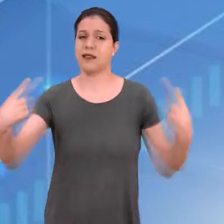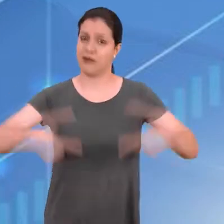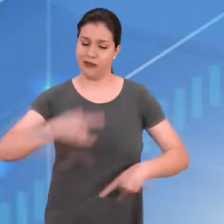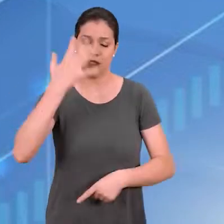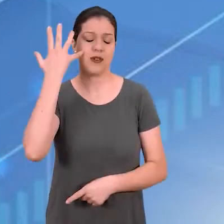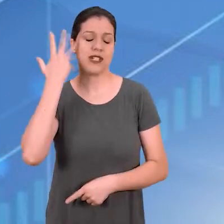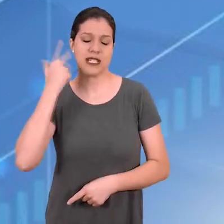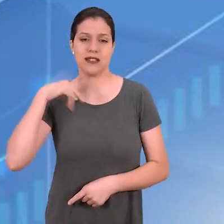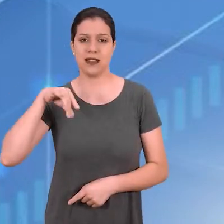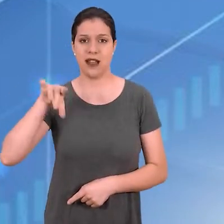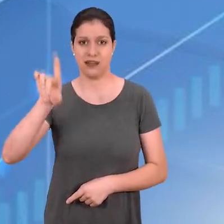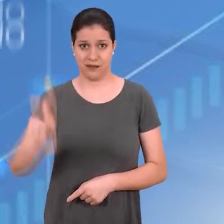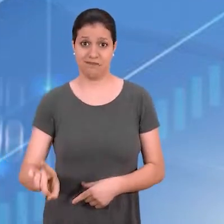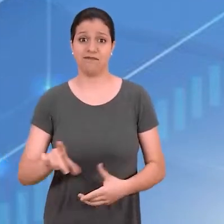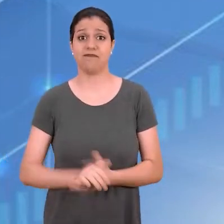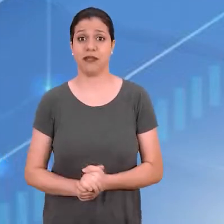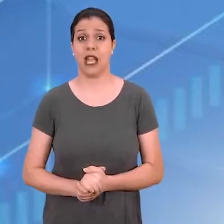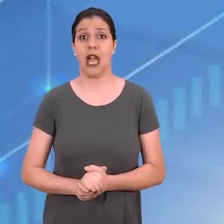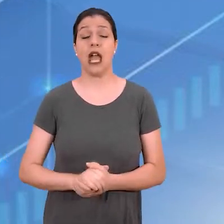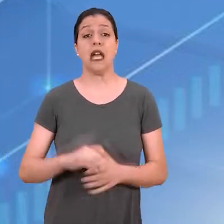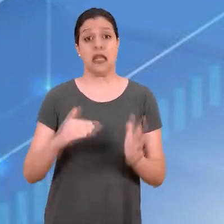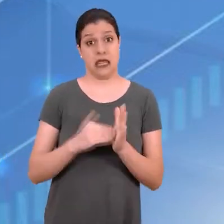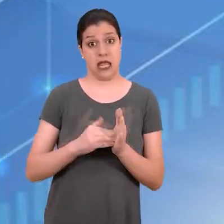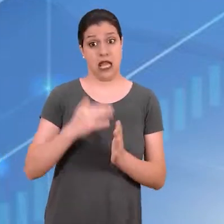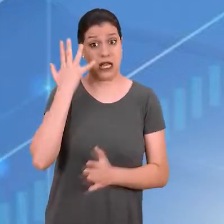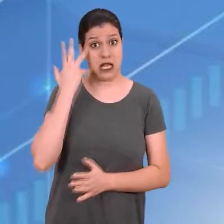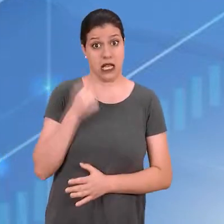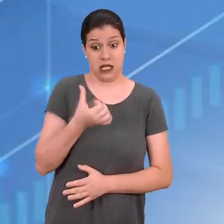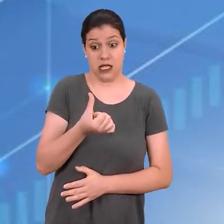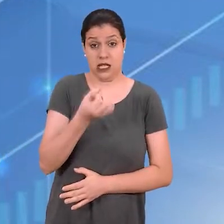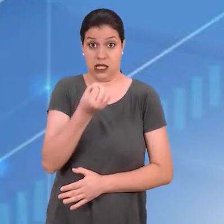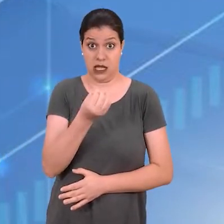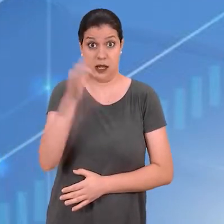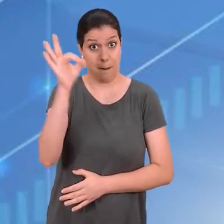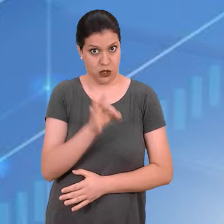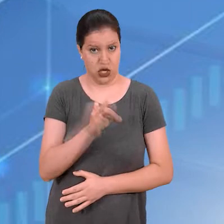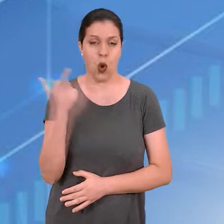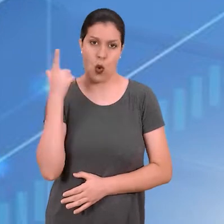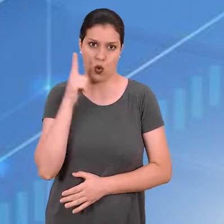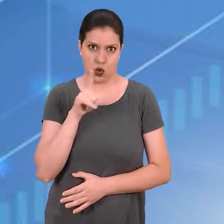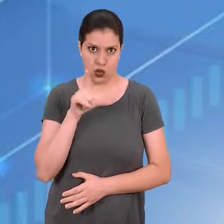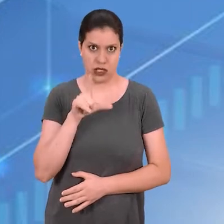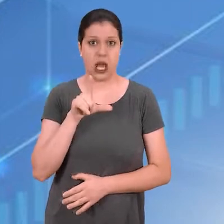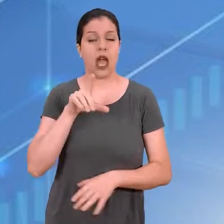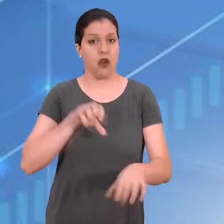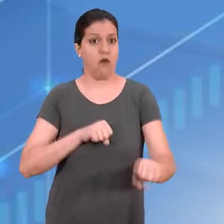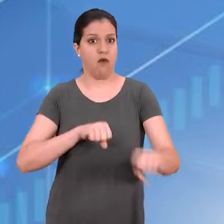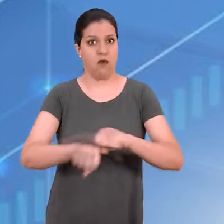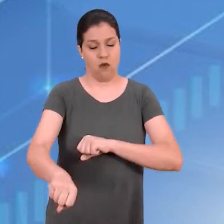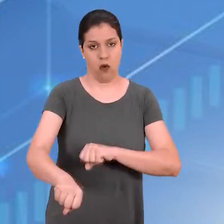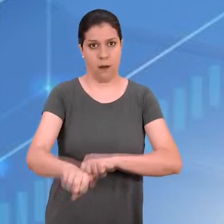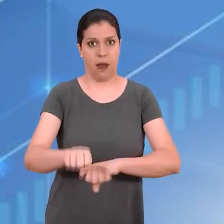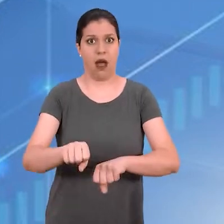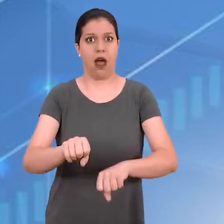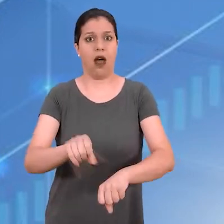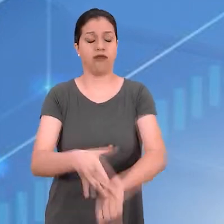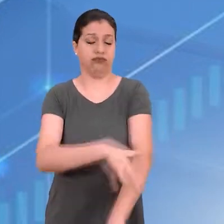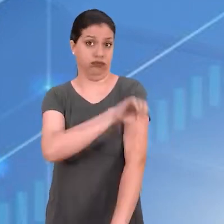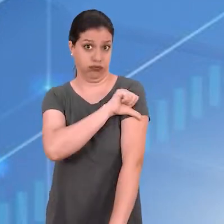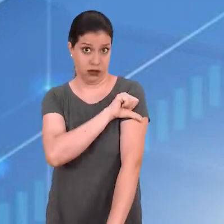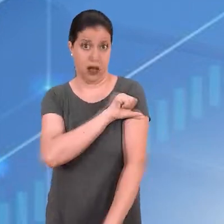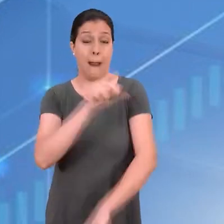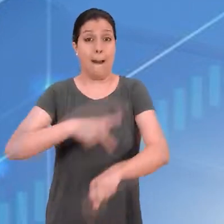com deficiência. Enquanto 60% dessas crianças completam essa etapa dos estudos nos países